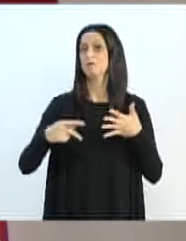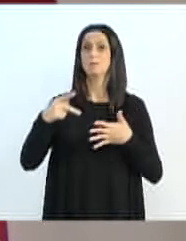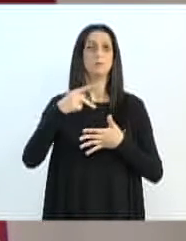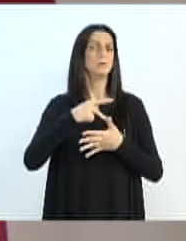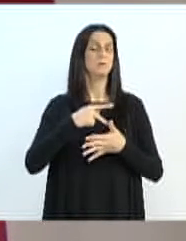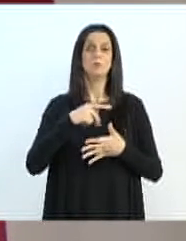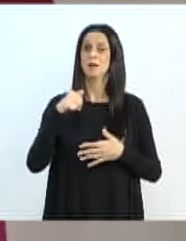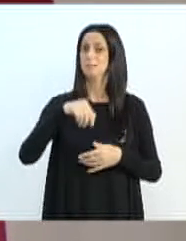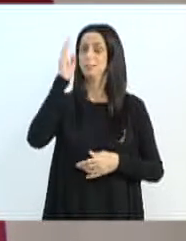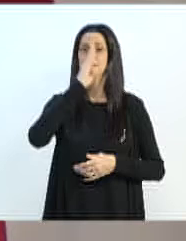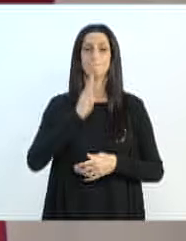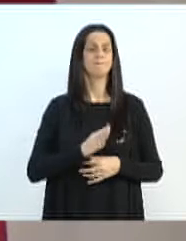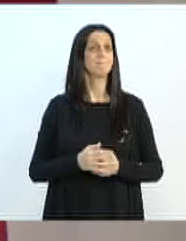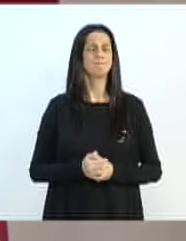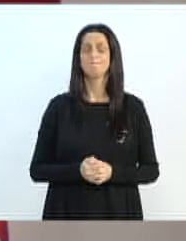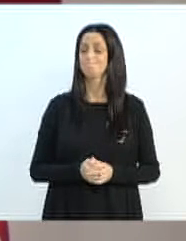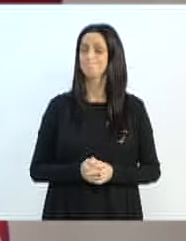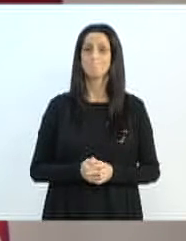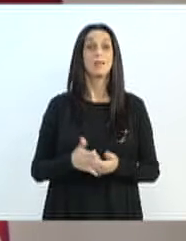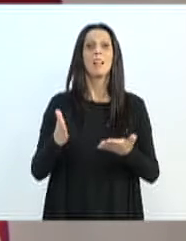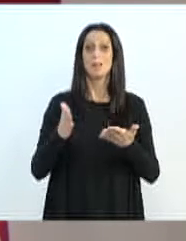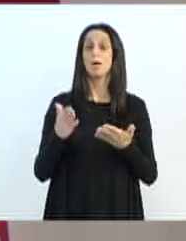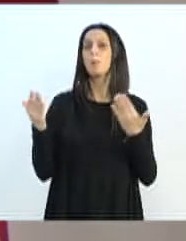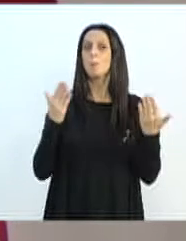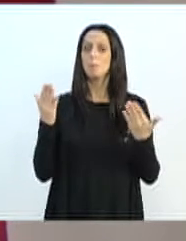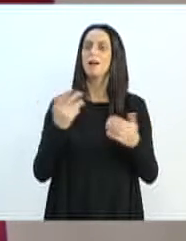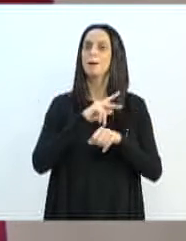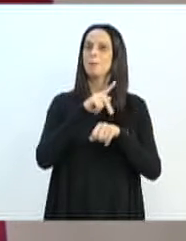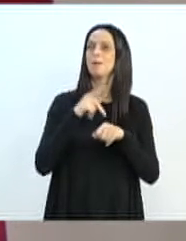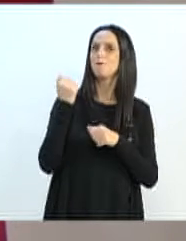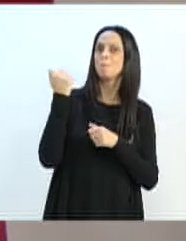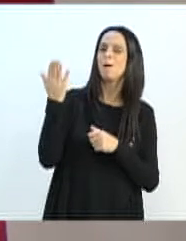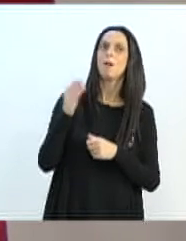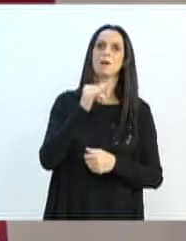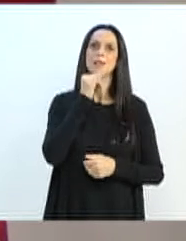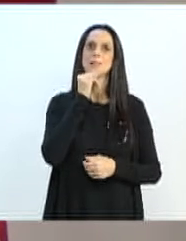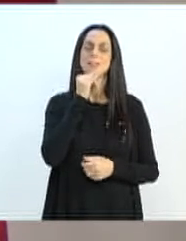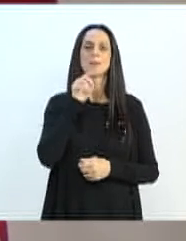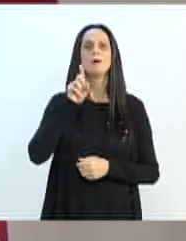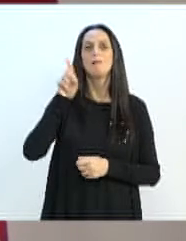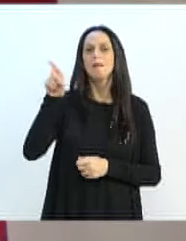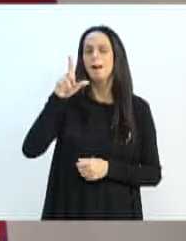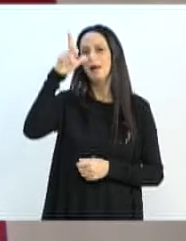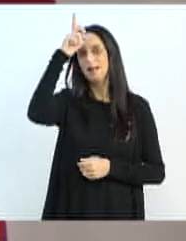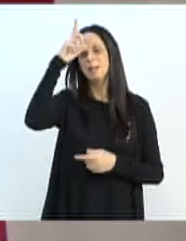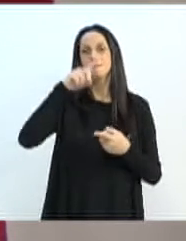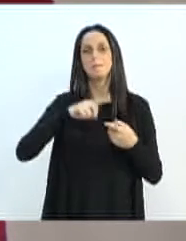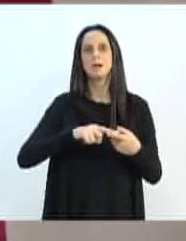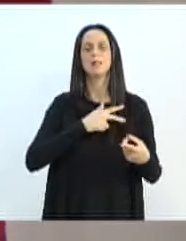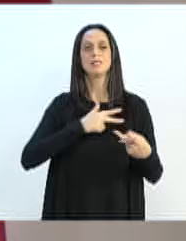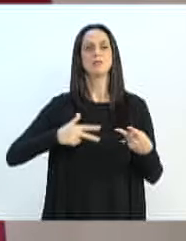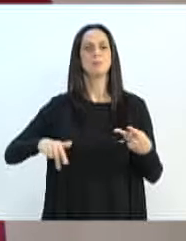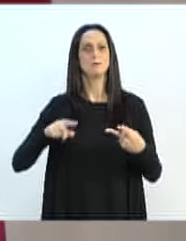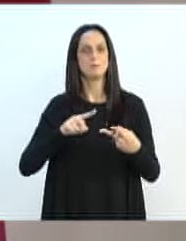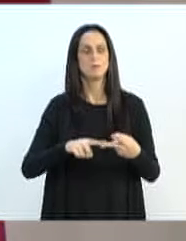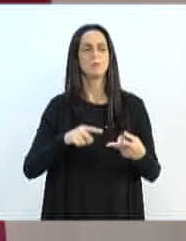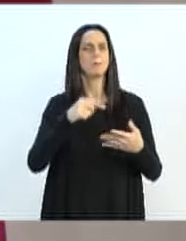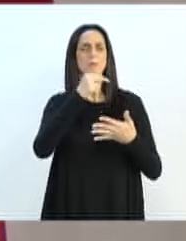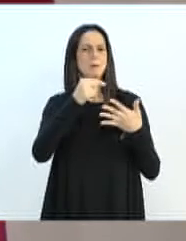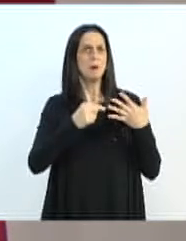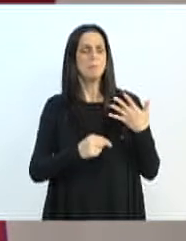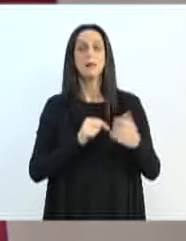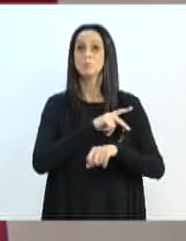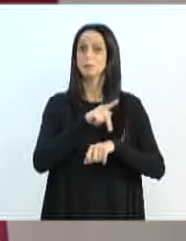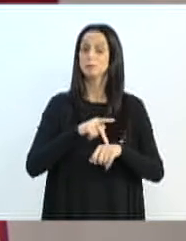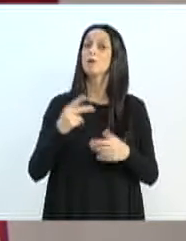Brasil. Afinal de contas, alguns países como Reino Unido, Alemanha, Dinamarca, Suécia, Singapura, que também